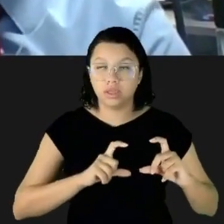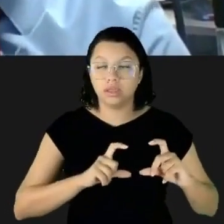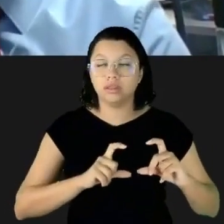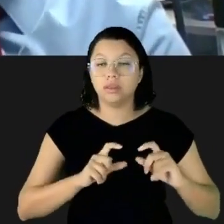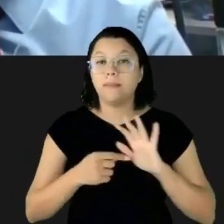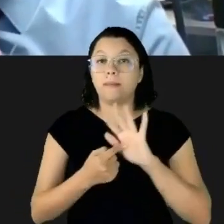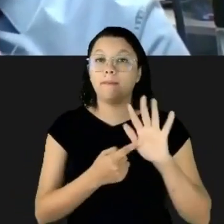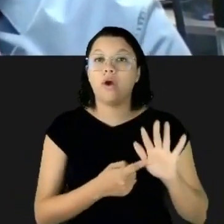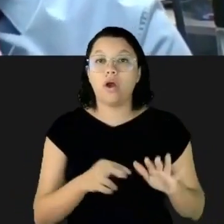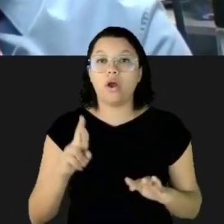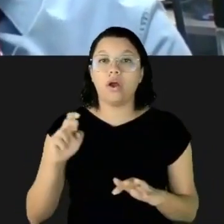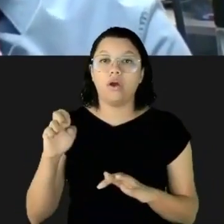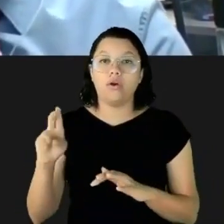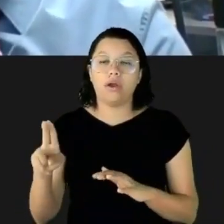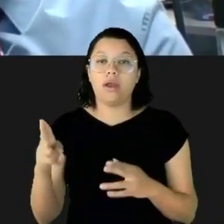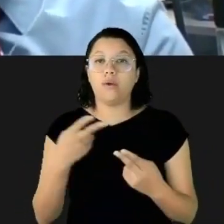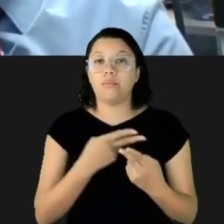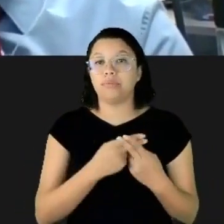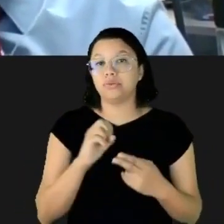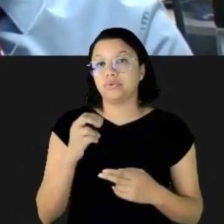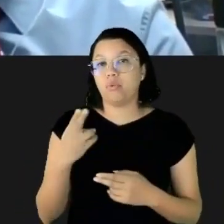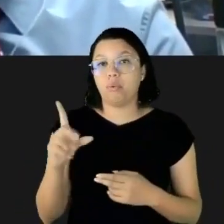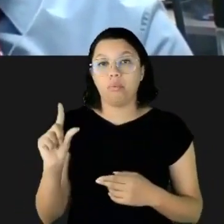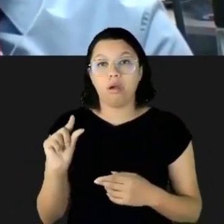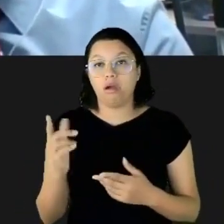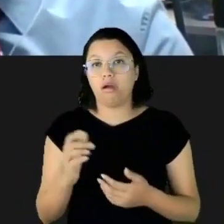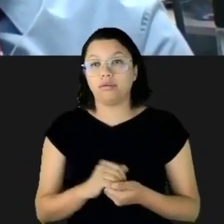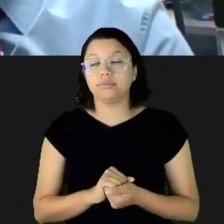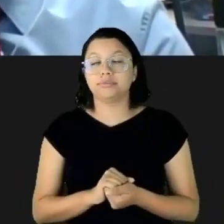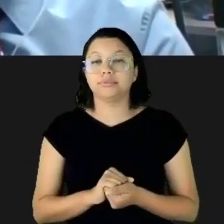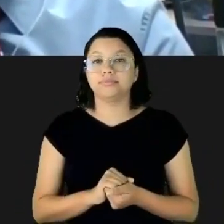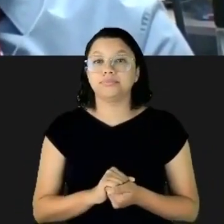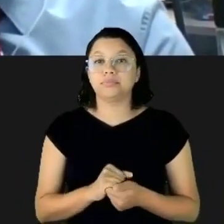réu preso ou com menor todas essas